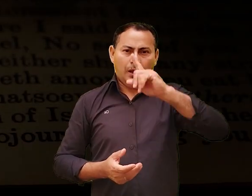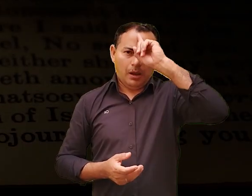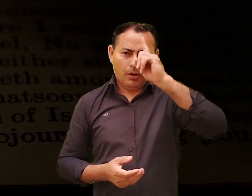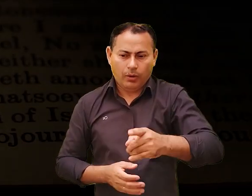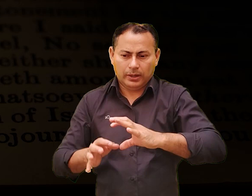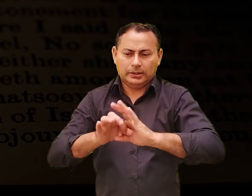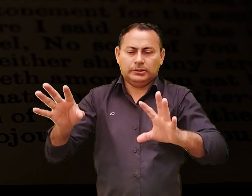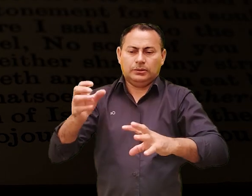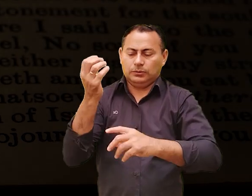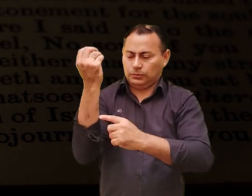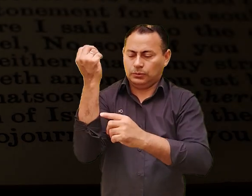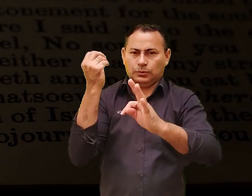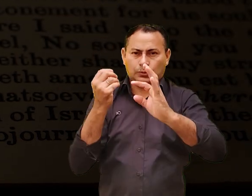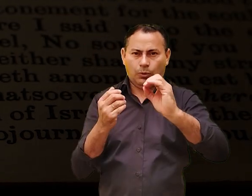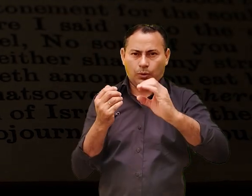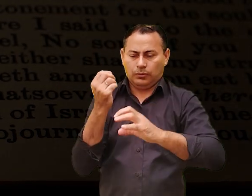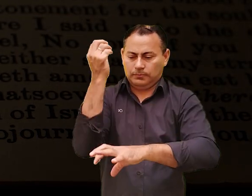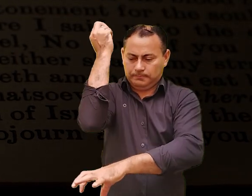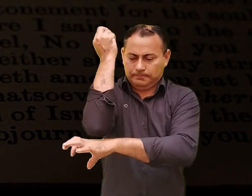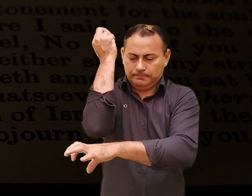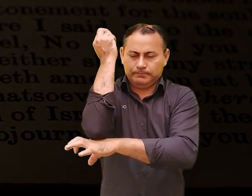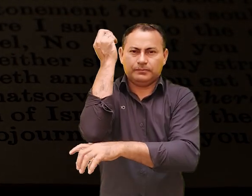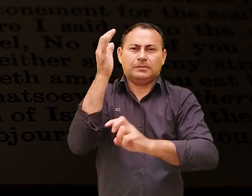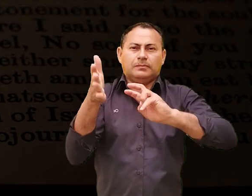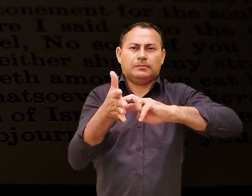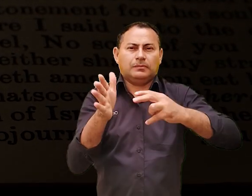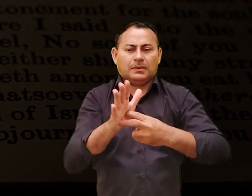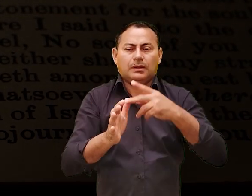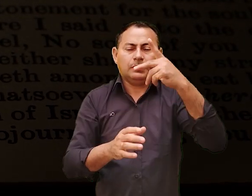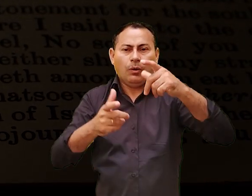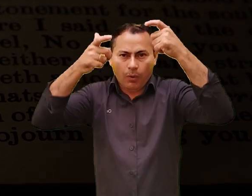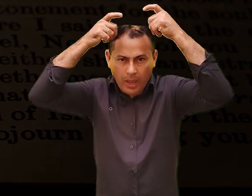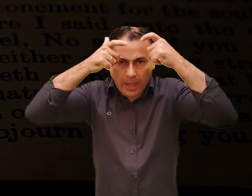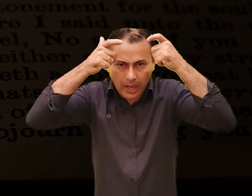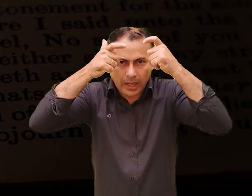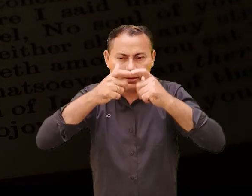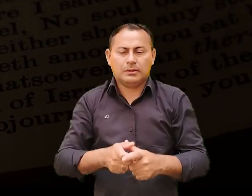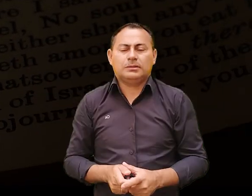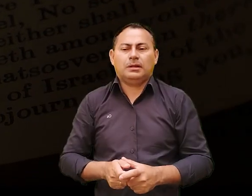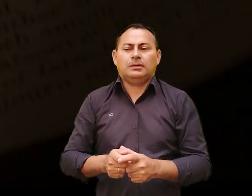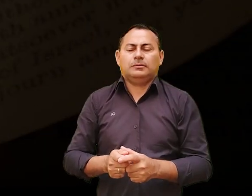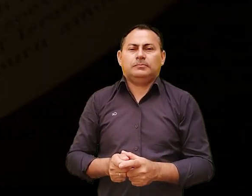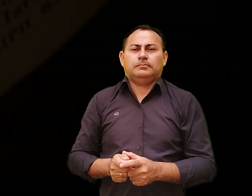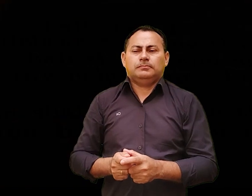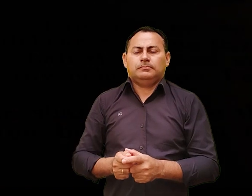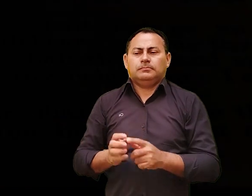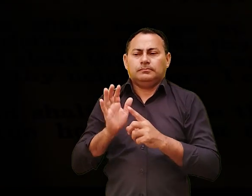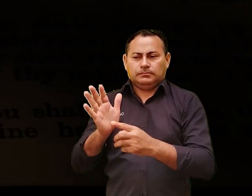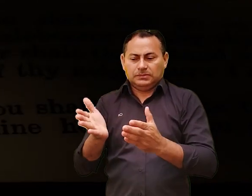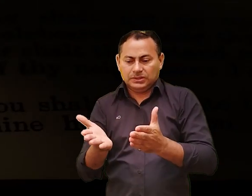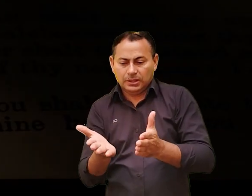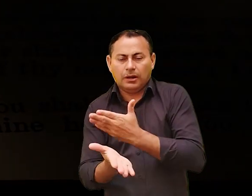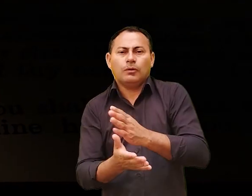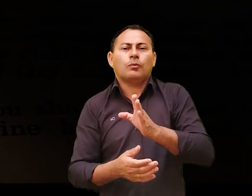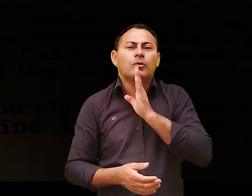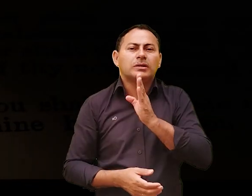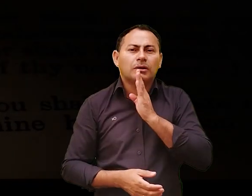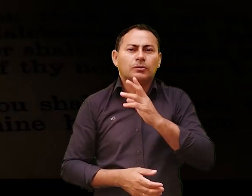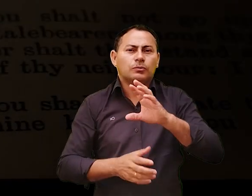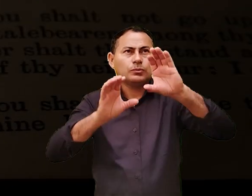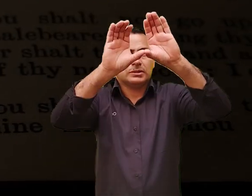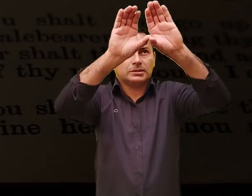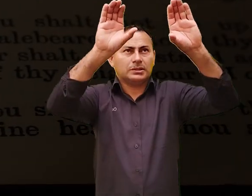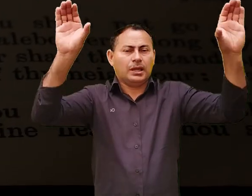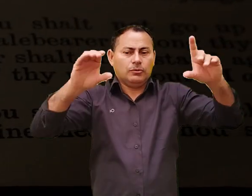ordem para deixar o toco da árvore com as raízes significa que o teu reino te será devolvido, quando reconheceres que